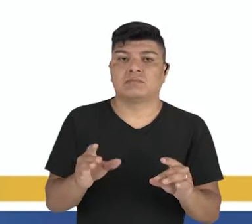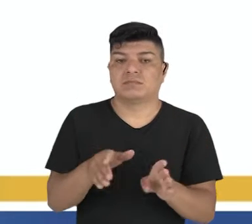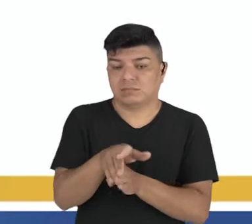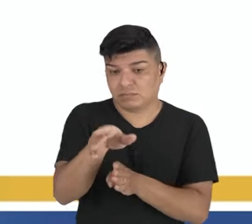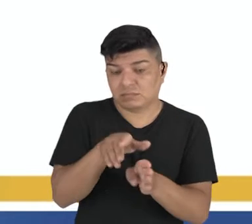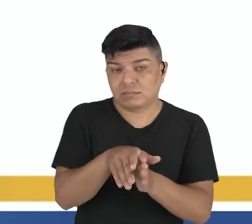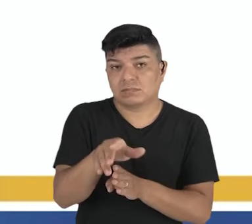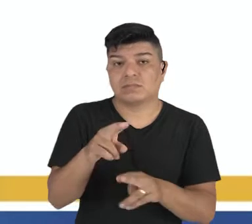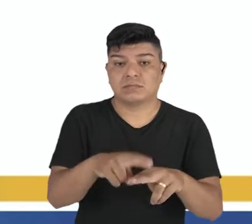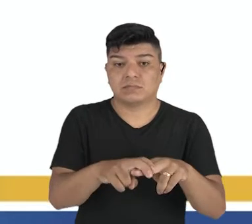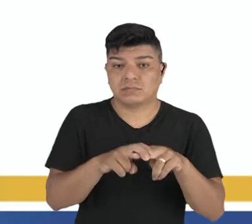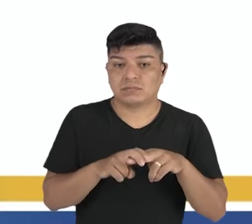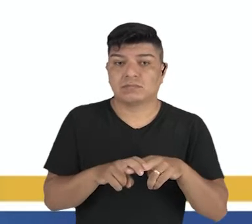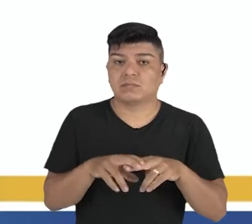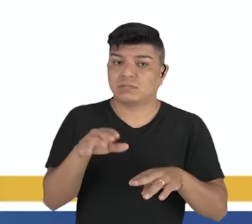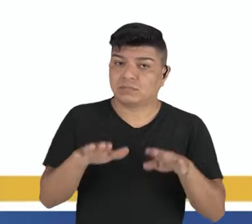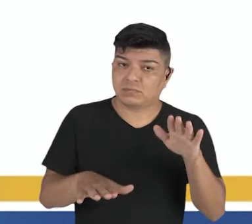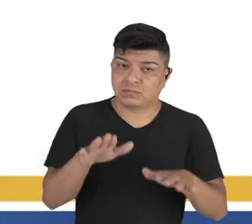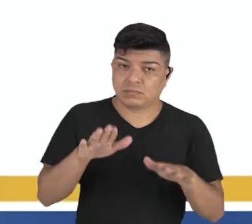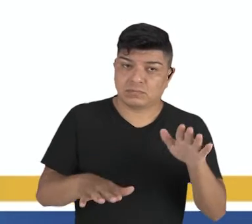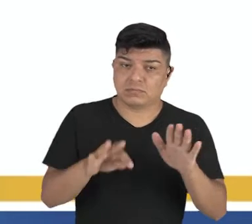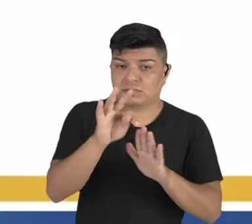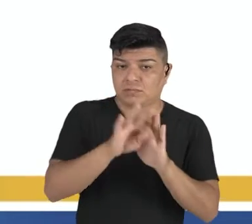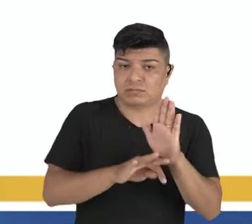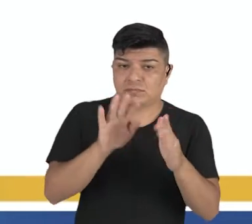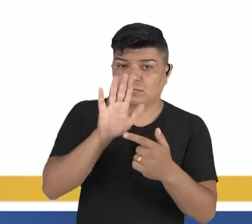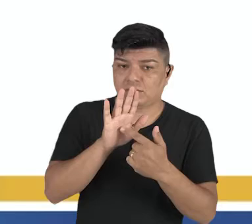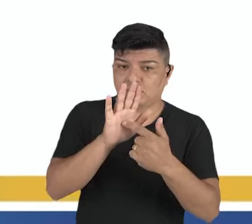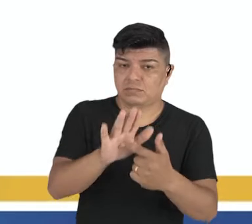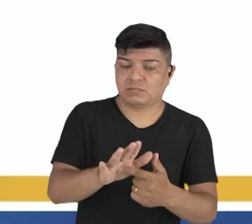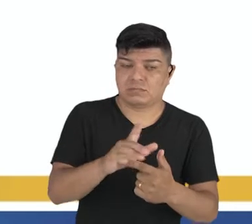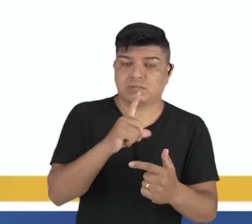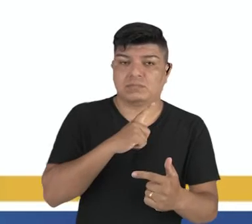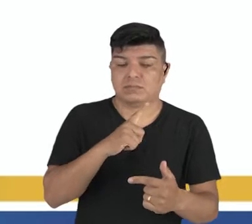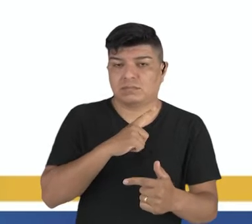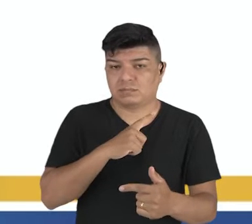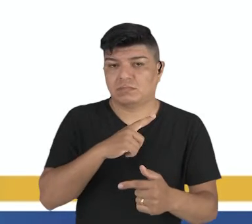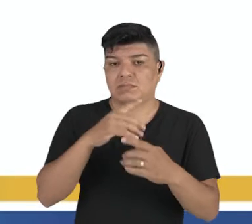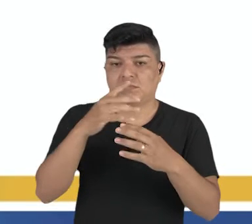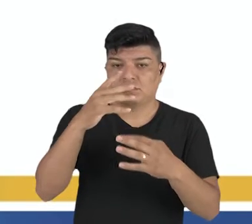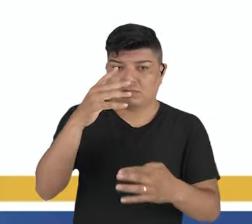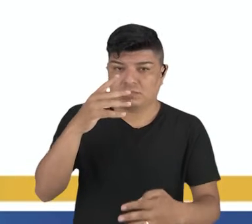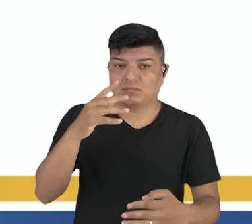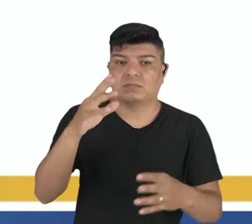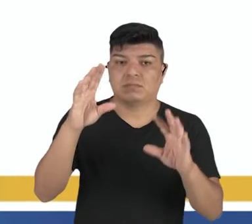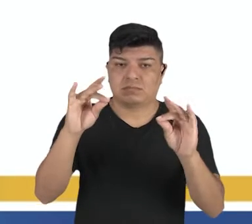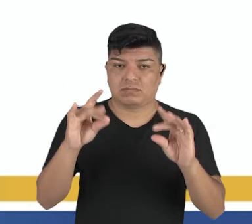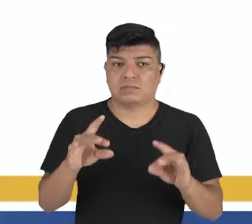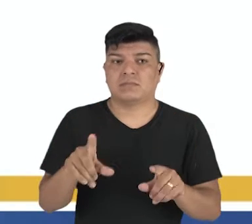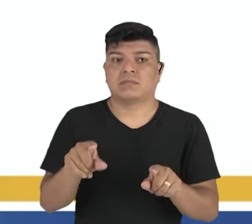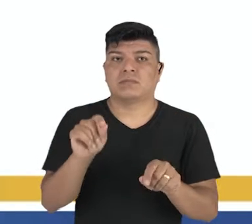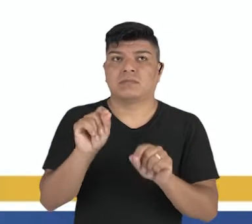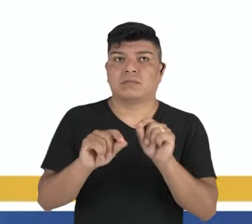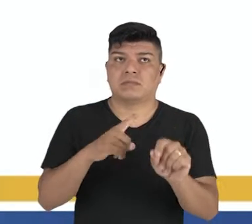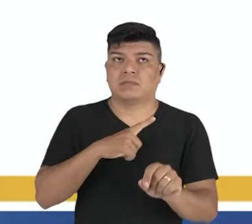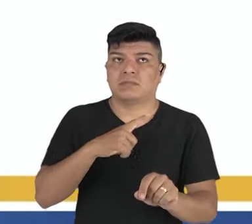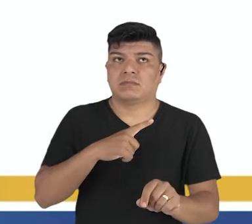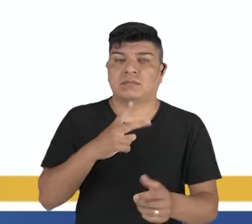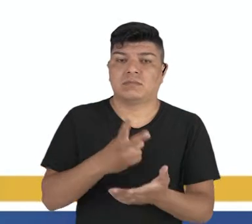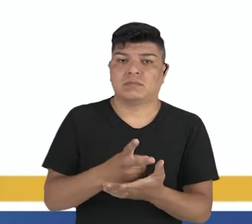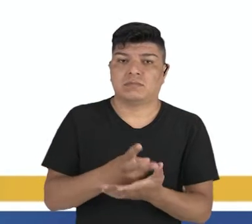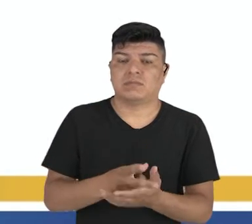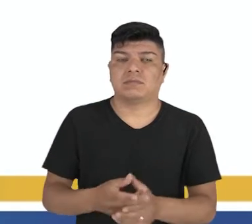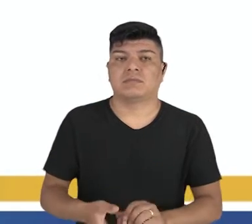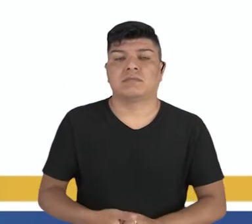instruir. Então, geralmente em texto expositivo você vai ver esses dados, vai ver que existe essa coleta de dados,